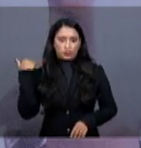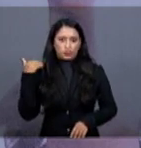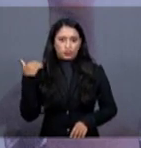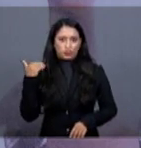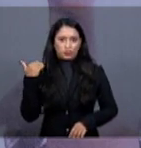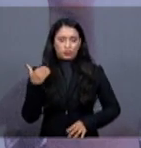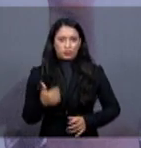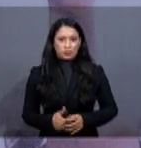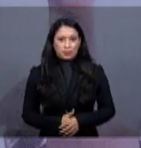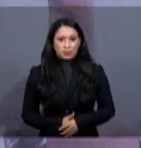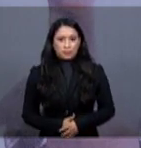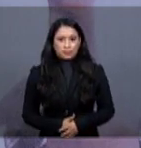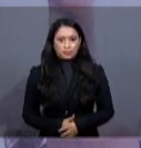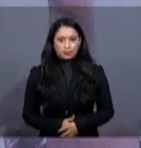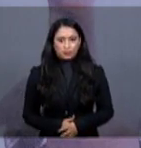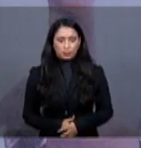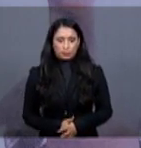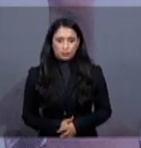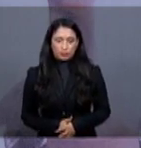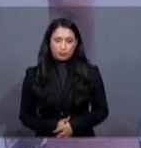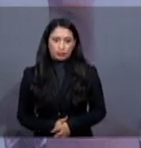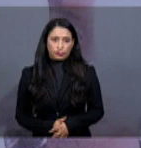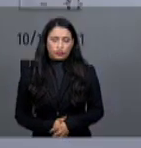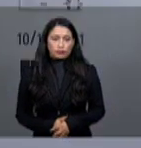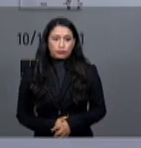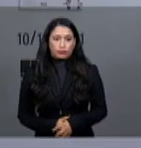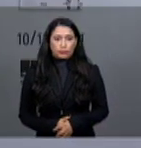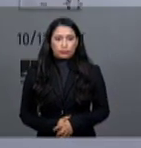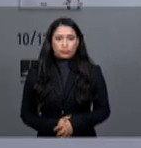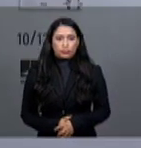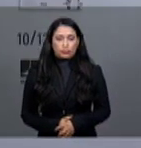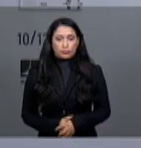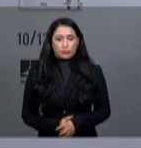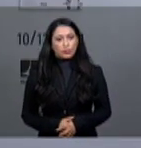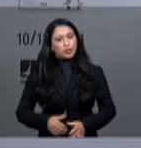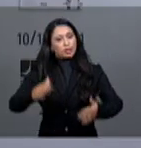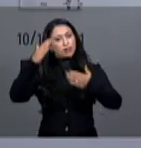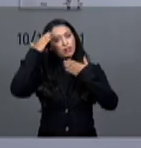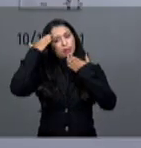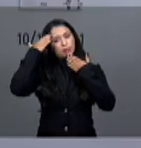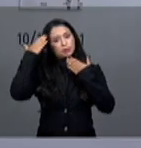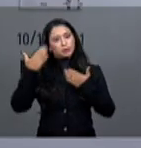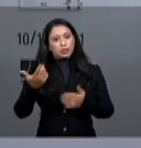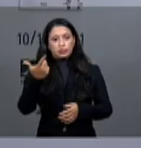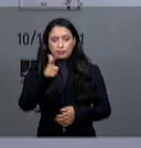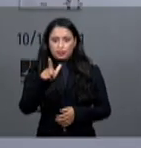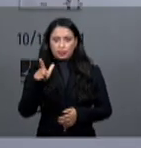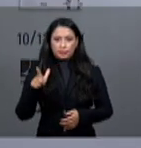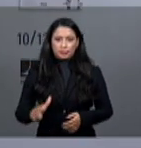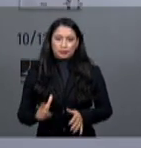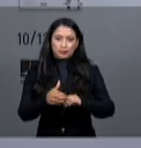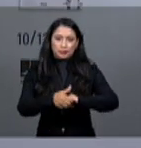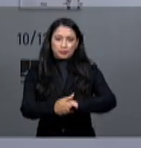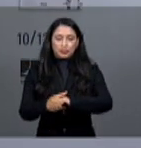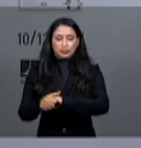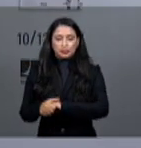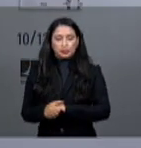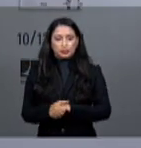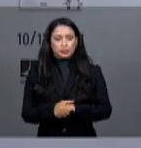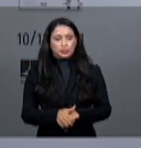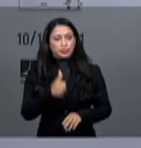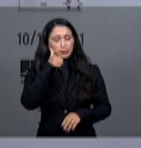violência custa a vida com a palavra ministra Cármen Lúcia obrigada mais uma vez complementando senhora Presidente a dos